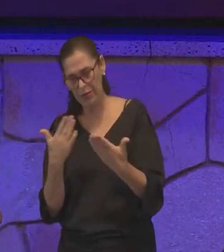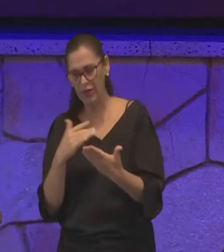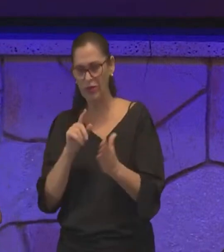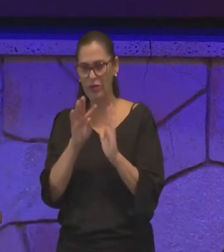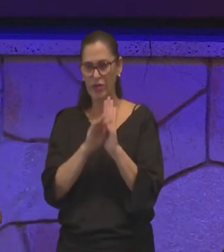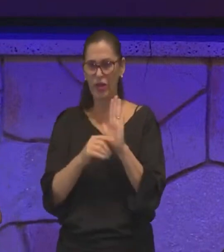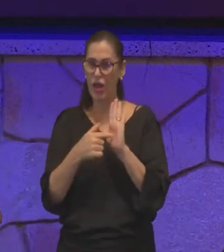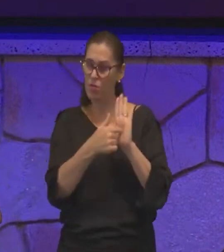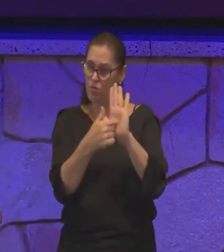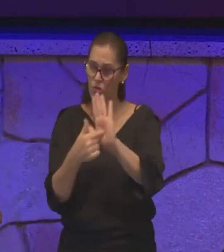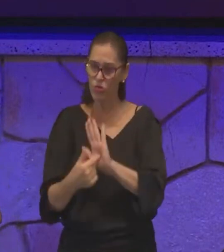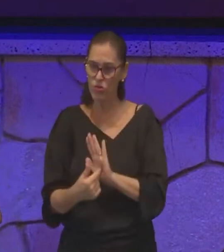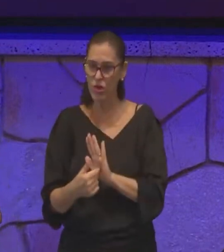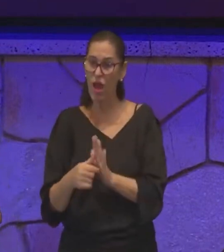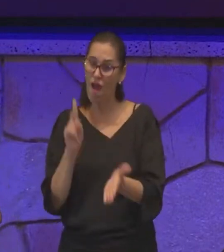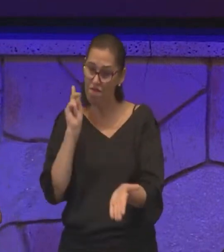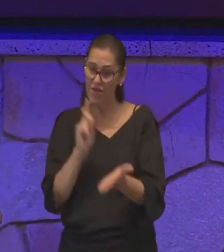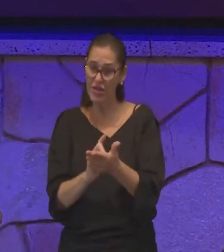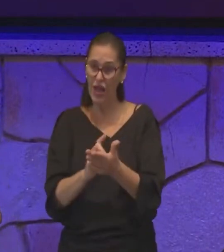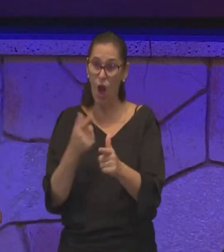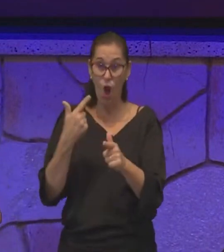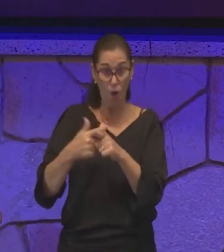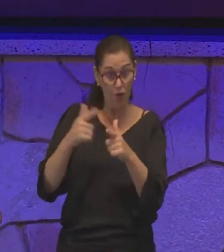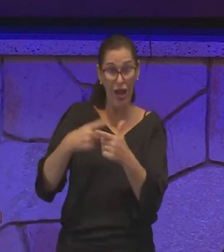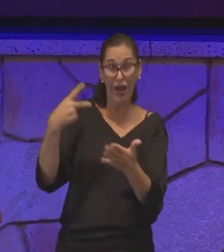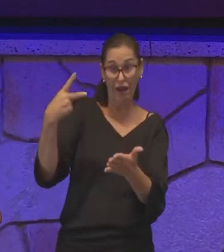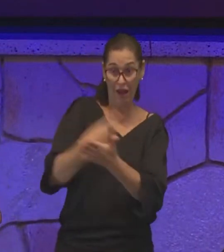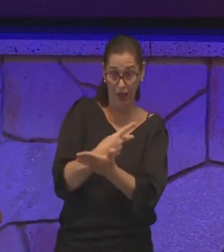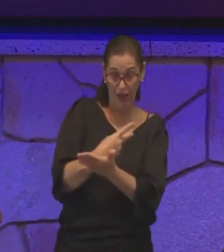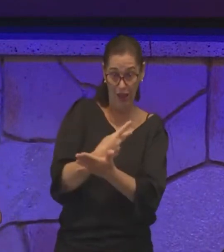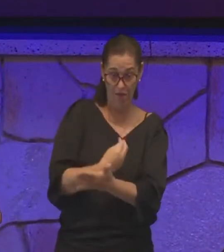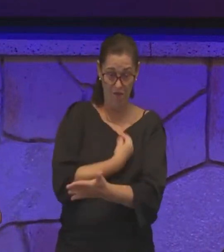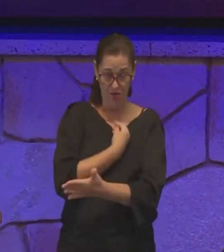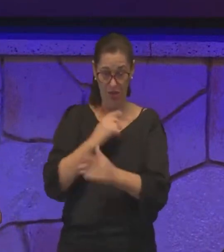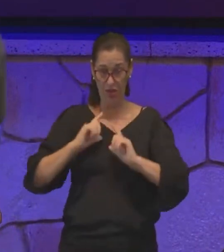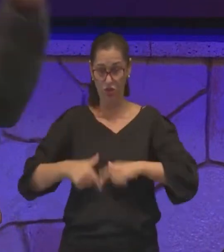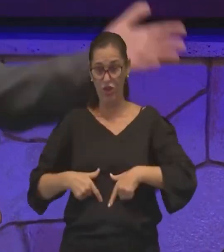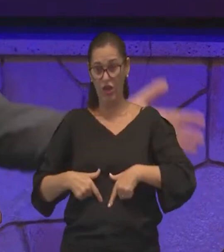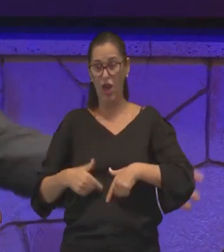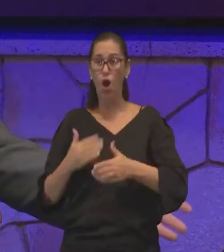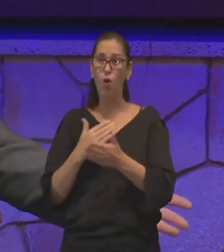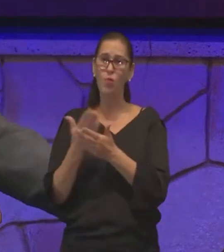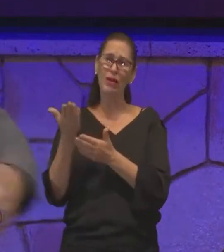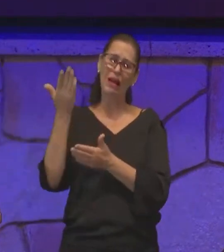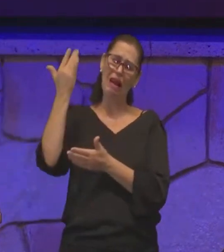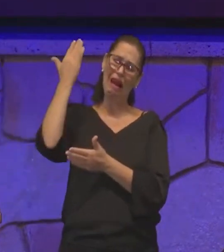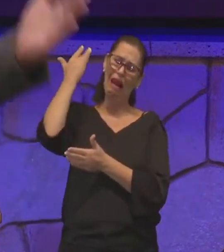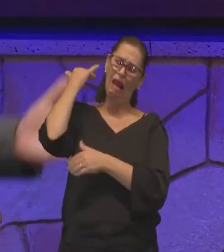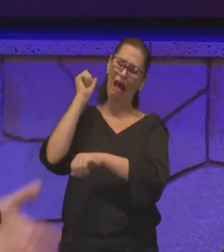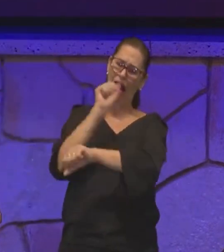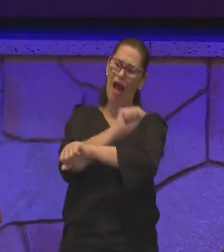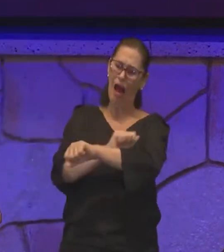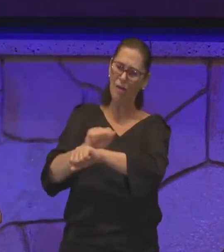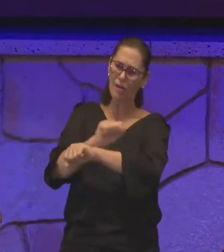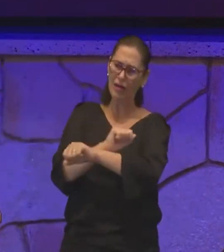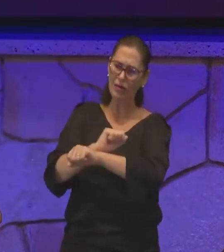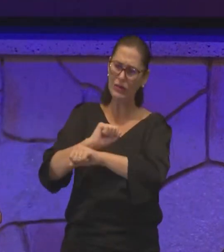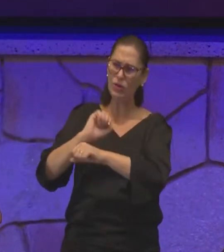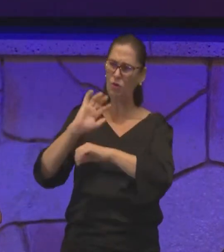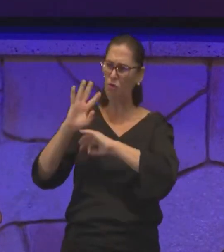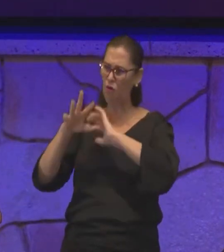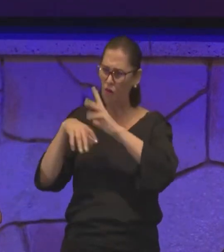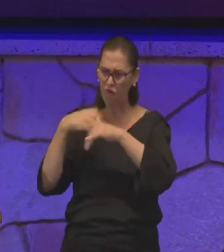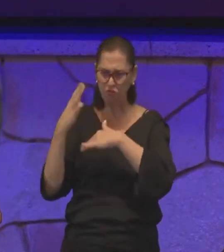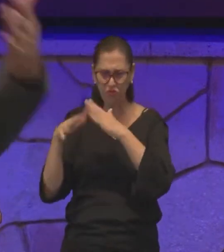apontou muito bem, e é uma verdade, os problemas que acontecem na vida de Israel, eles começam lá com Abraão, naquela confusão com aquela família de